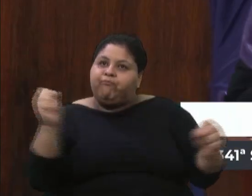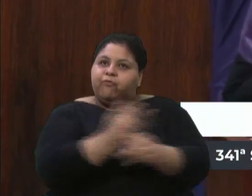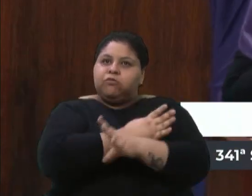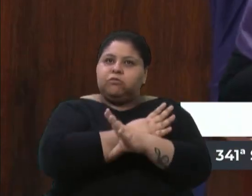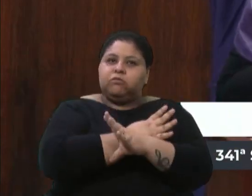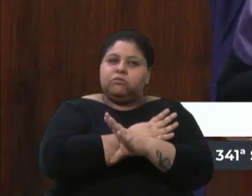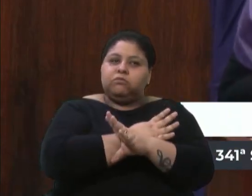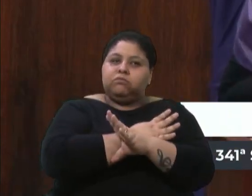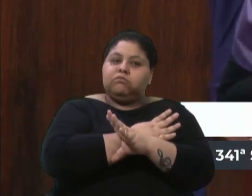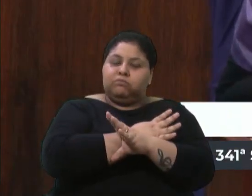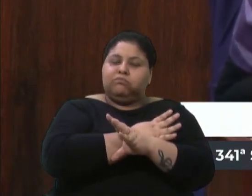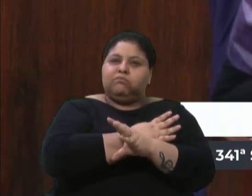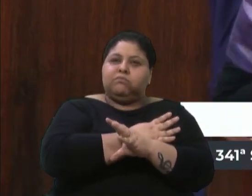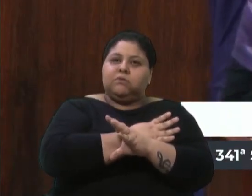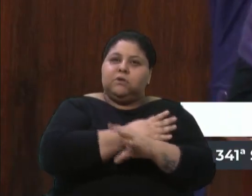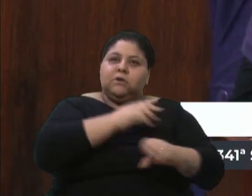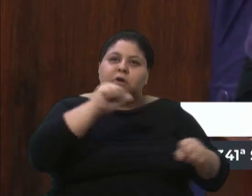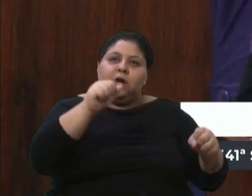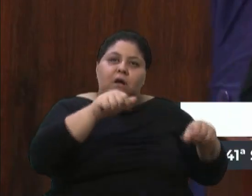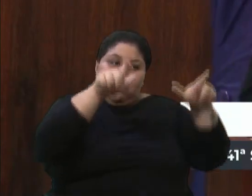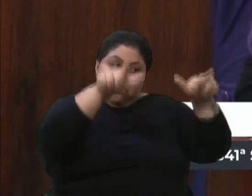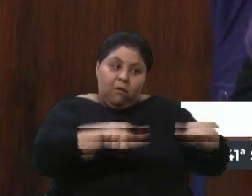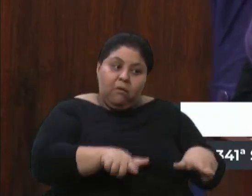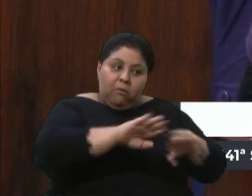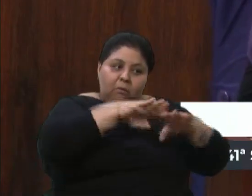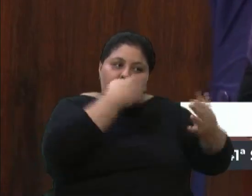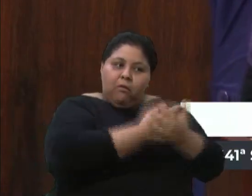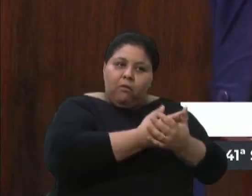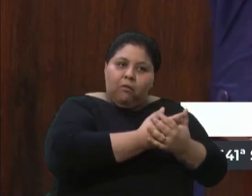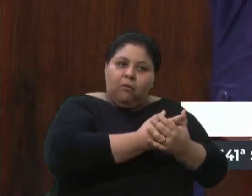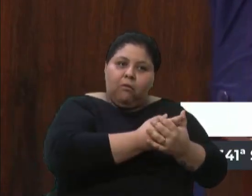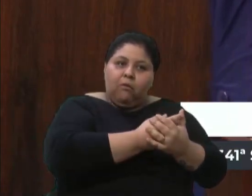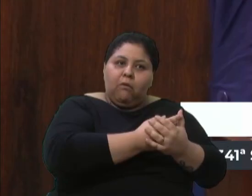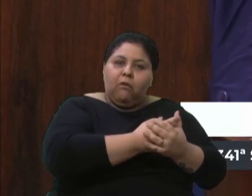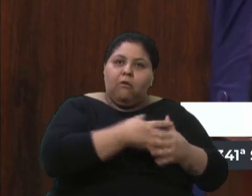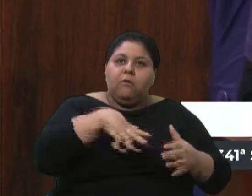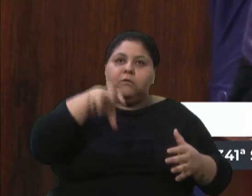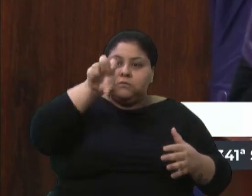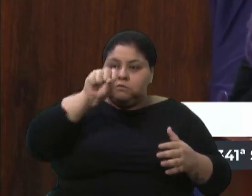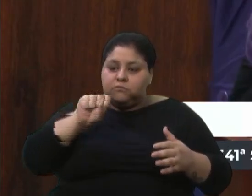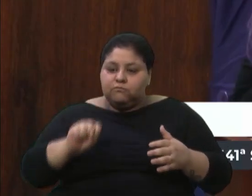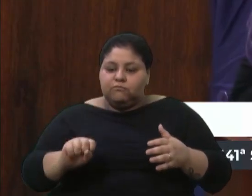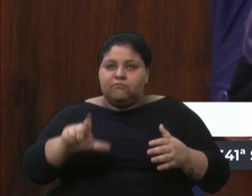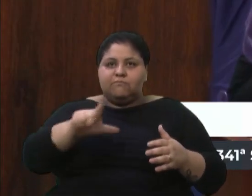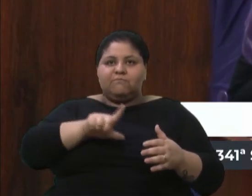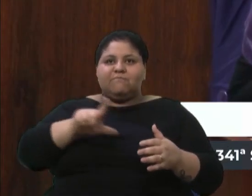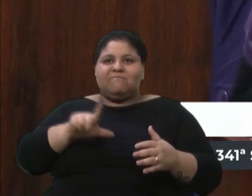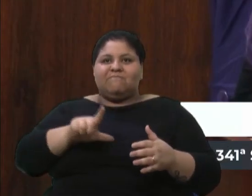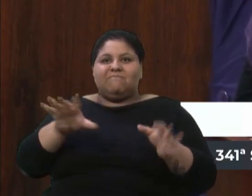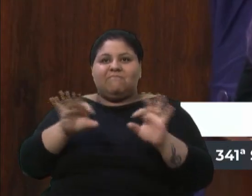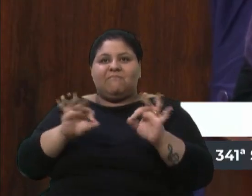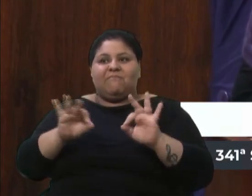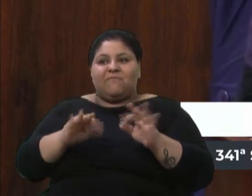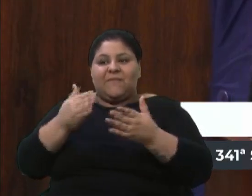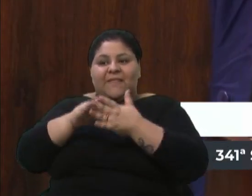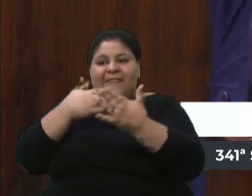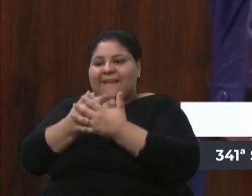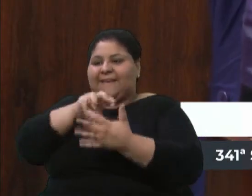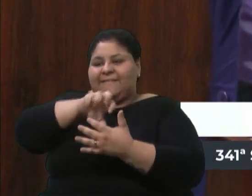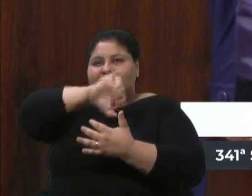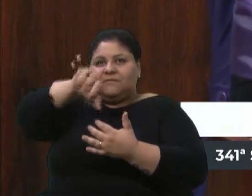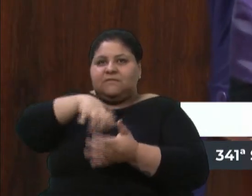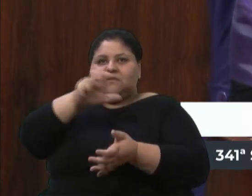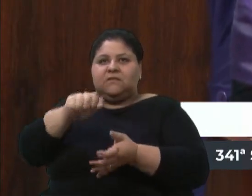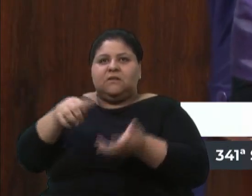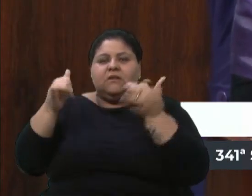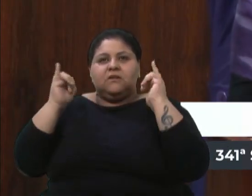lotada aquelas salas de aula. A Zona Sul não tem uma escola de EJA hoje. Os ônibus